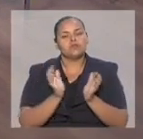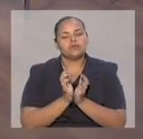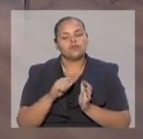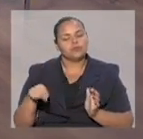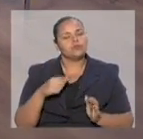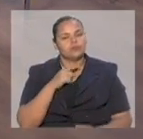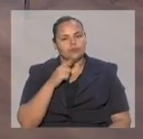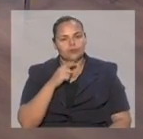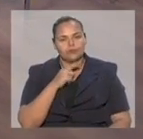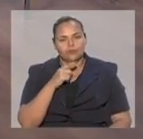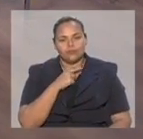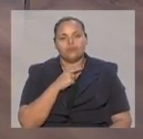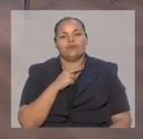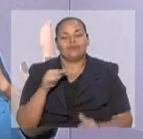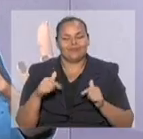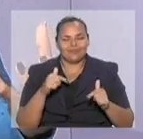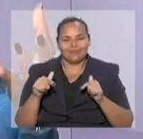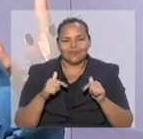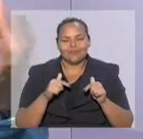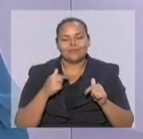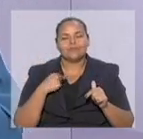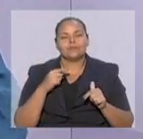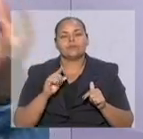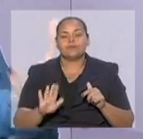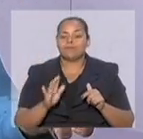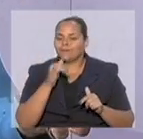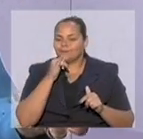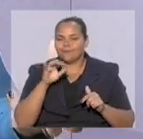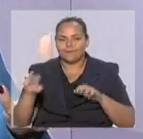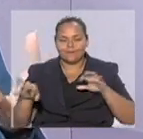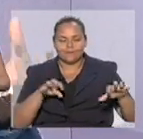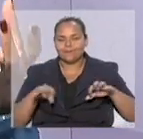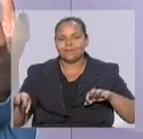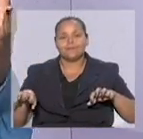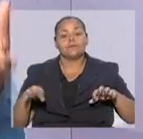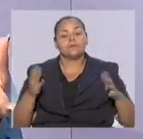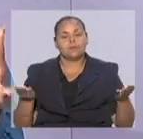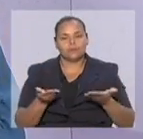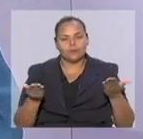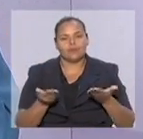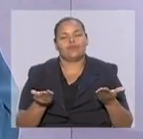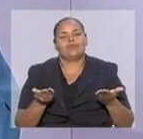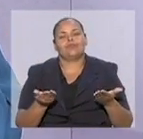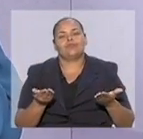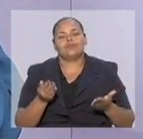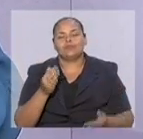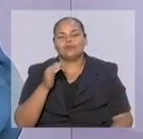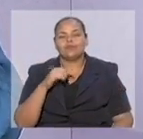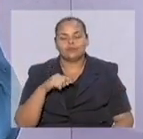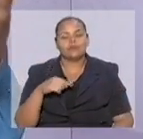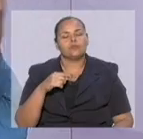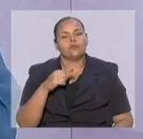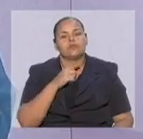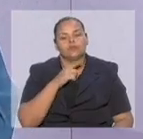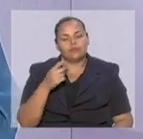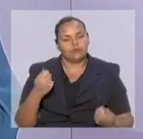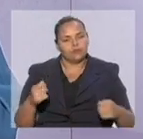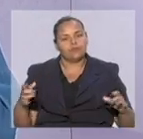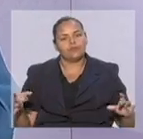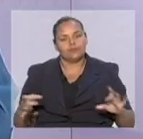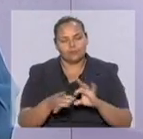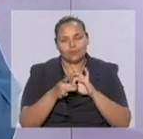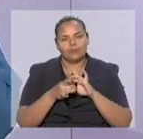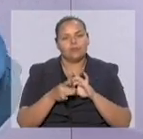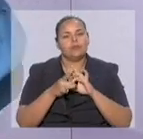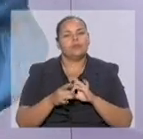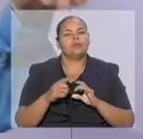Na realidade, nós temos grandes serviços desarticulados. Então, hoje, a articulação